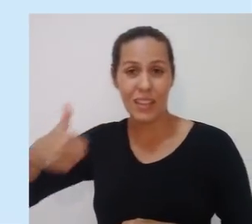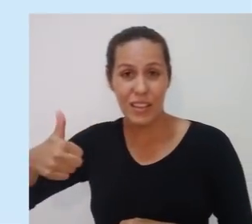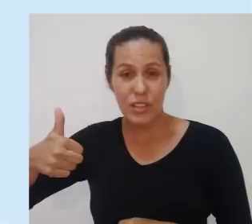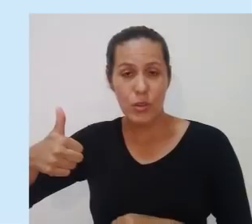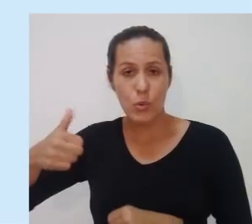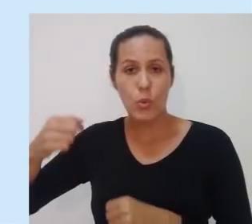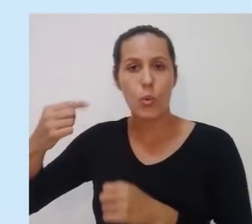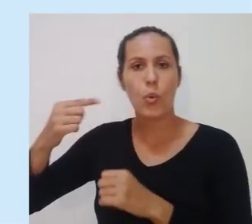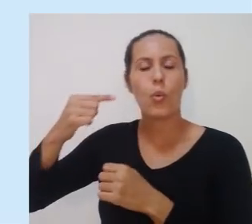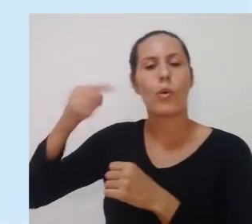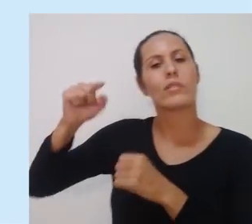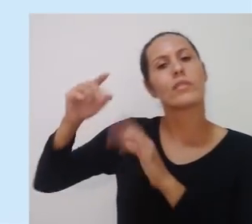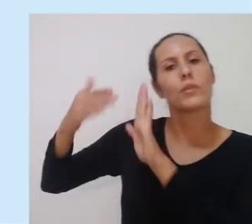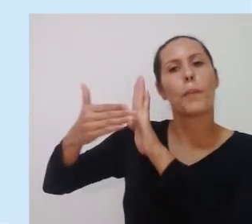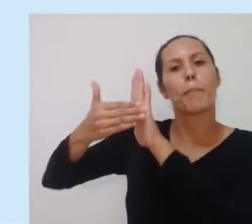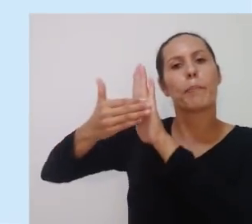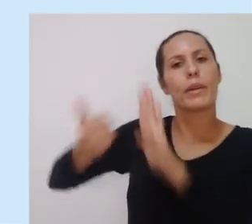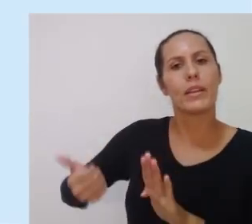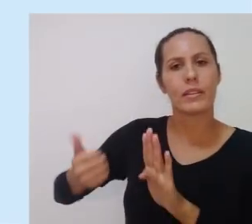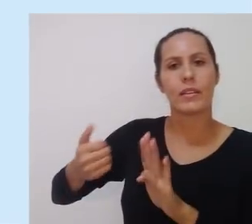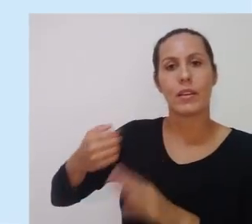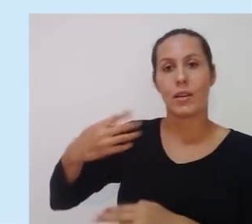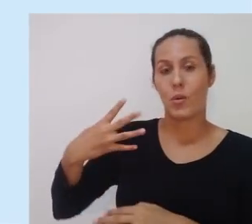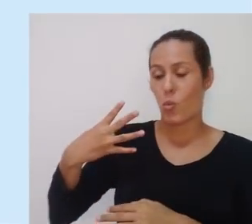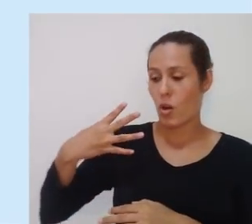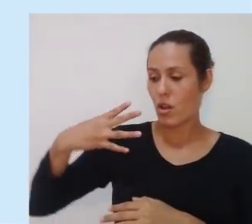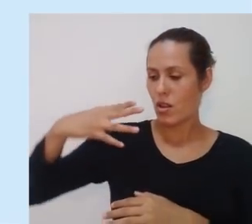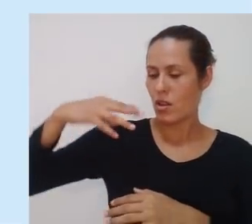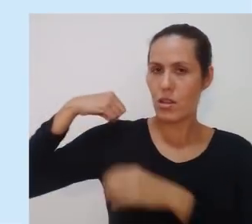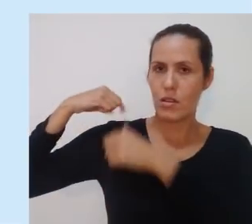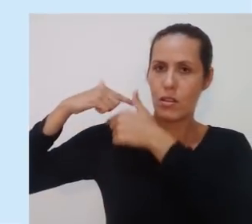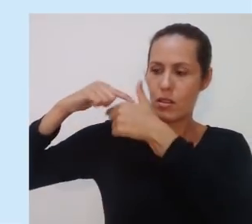1971. E tem gente que usa até hoje, hein?